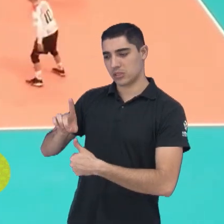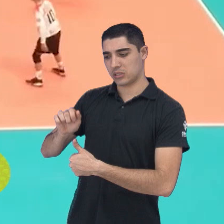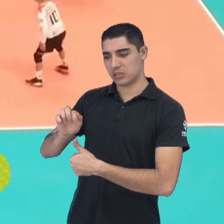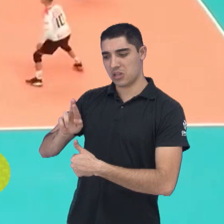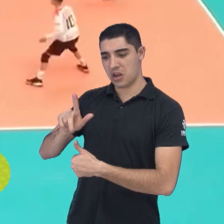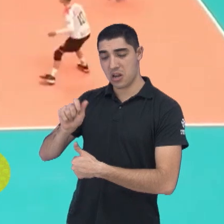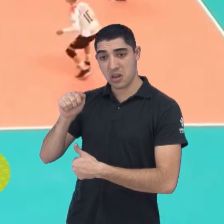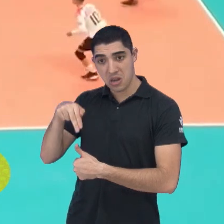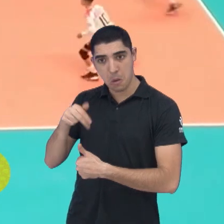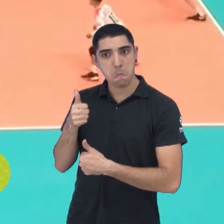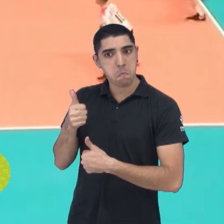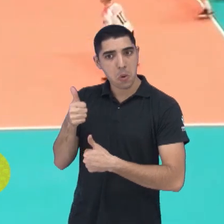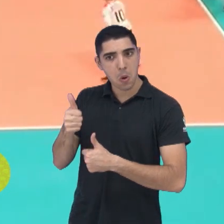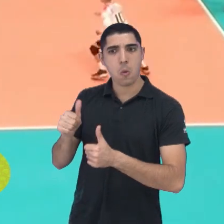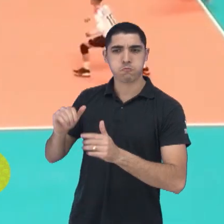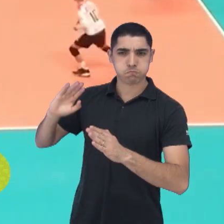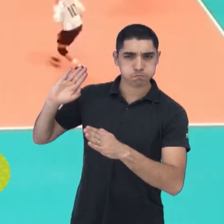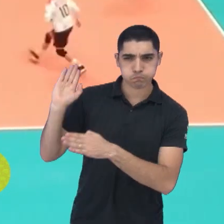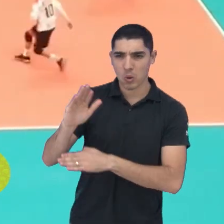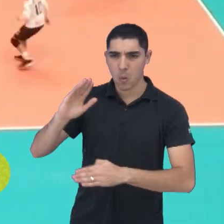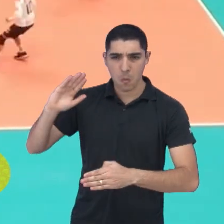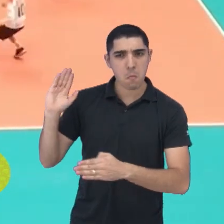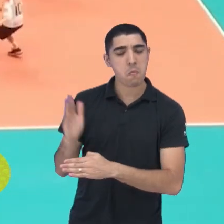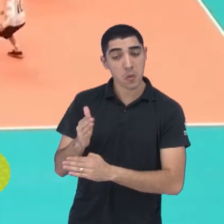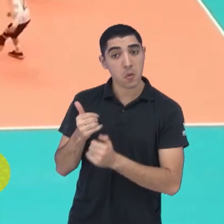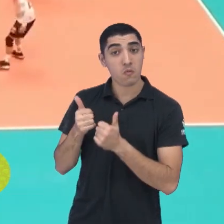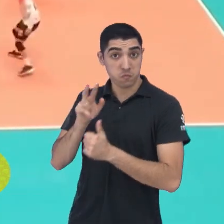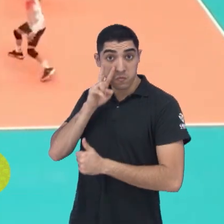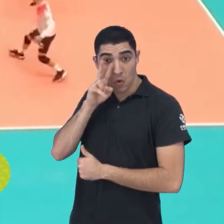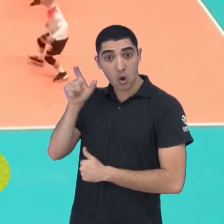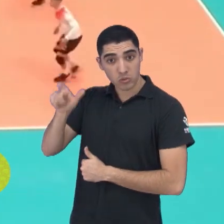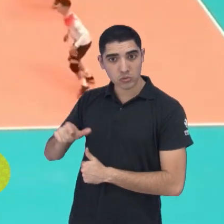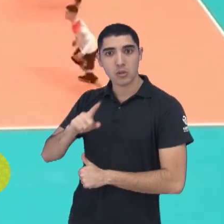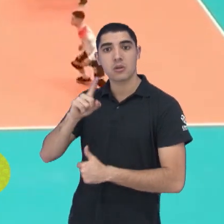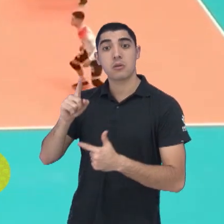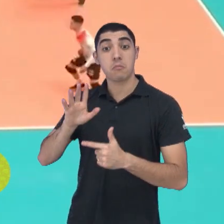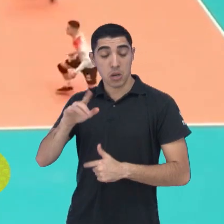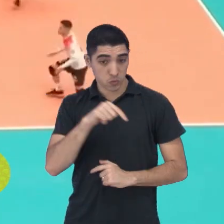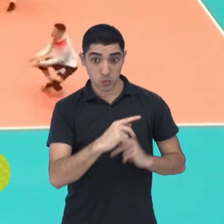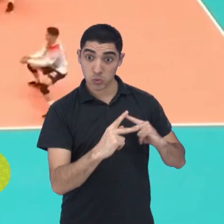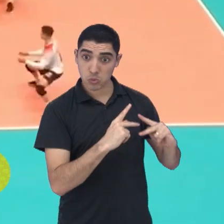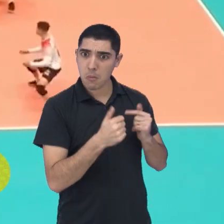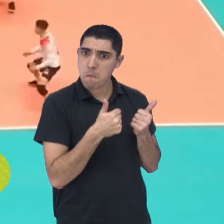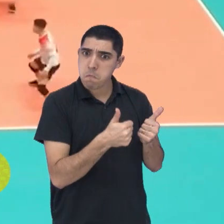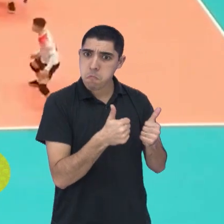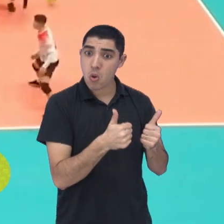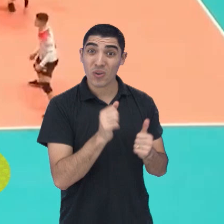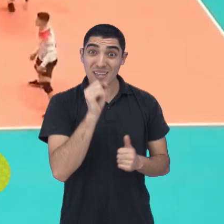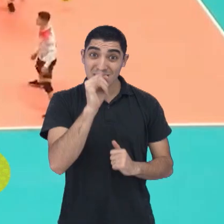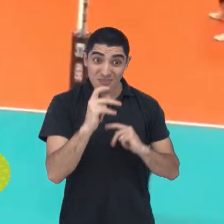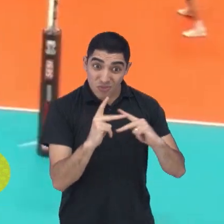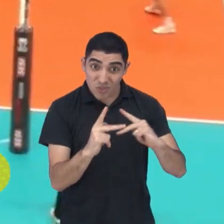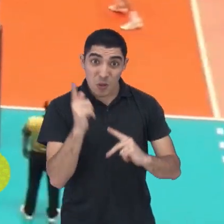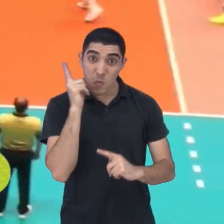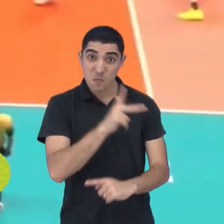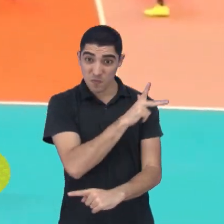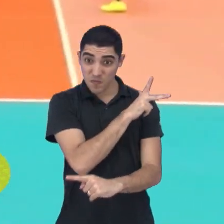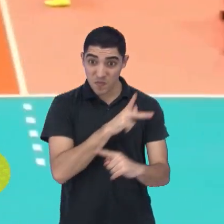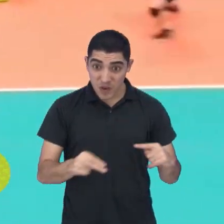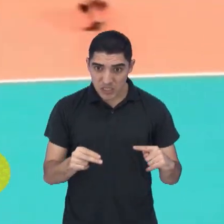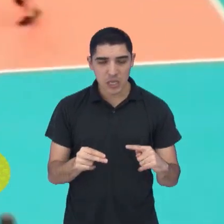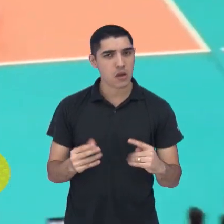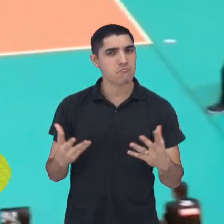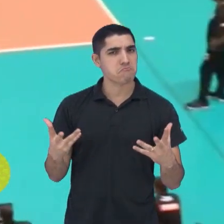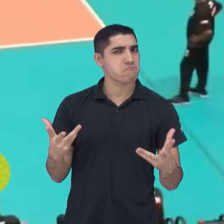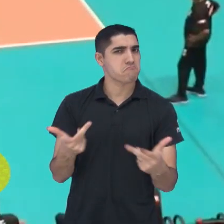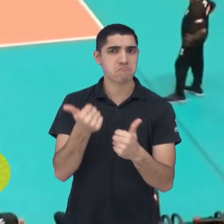tudo mais, né? Embora o Darlan ficou contundido um período ali, mas o São José foi bem demais e se vencesse a partida não seria nenhum